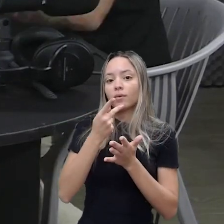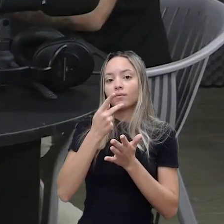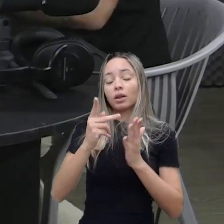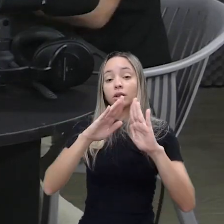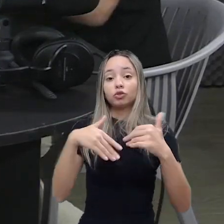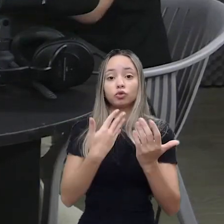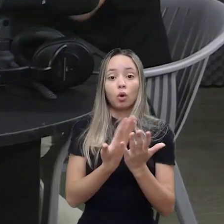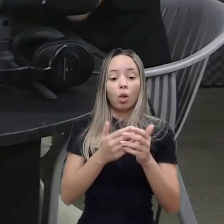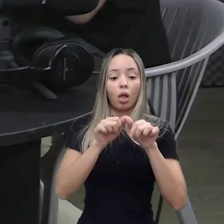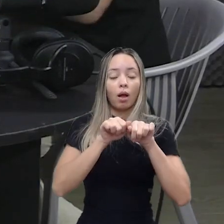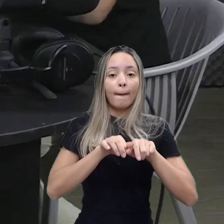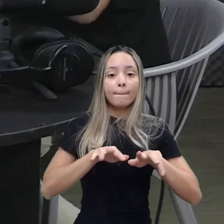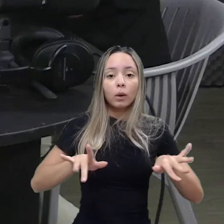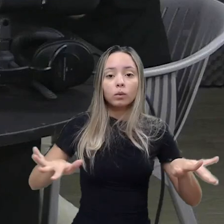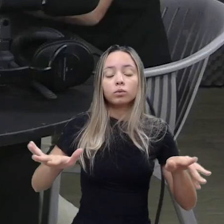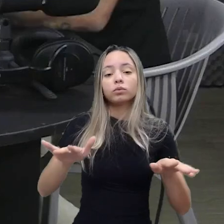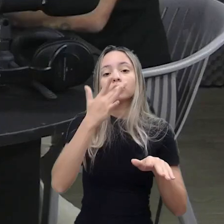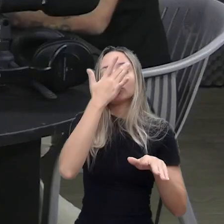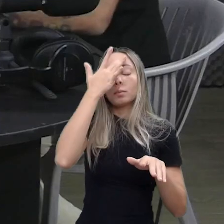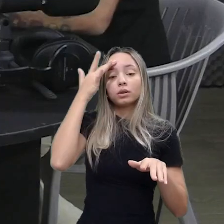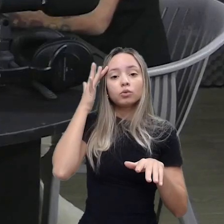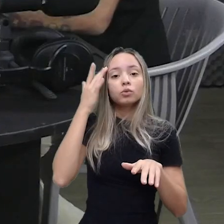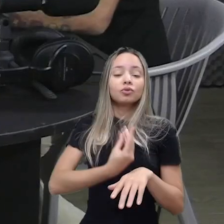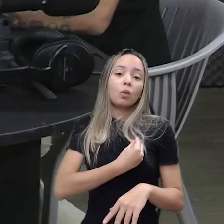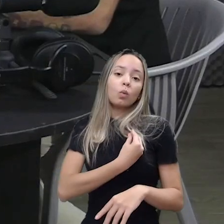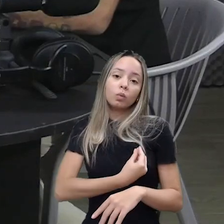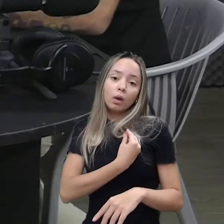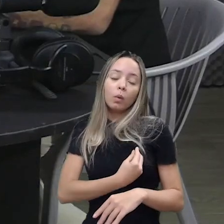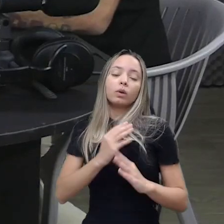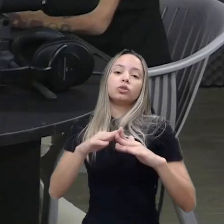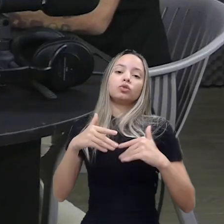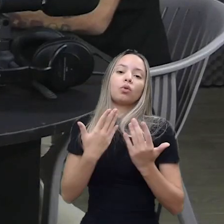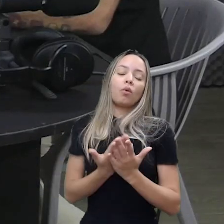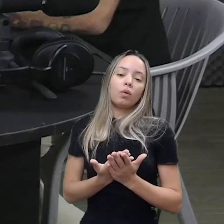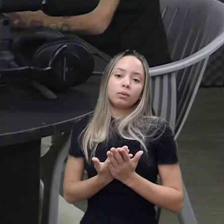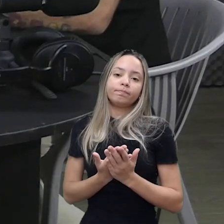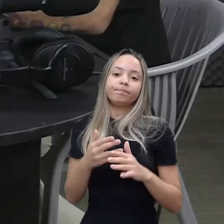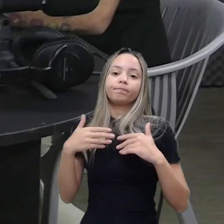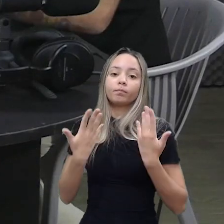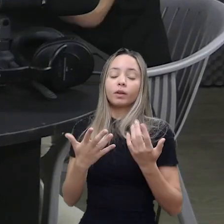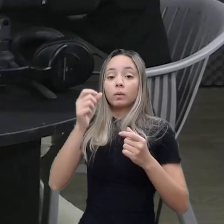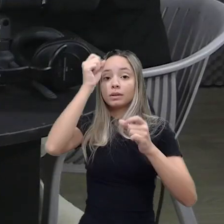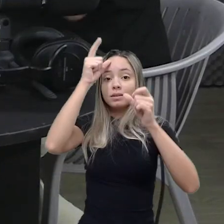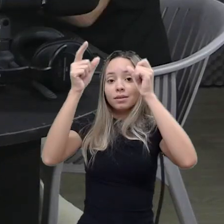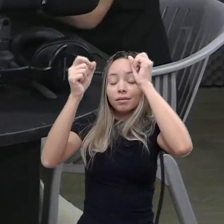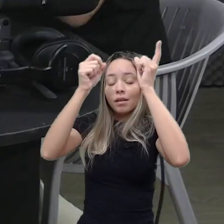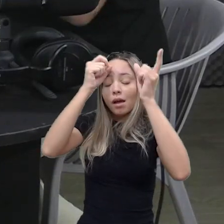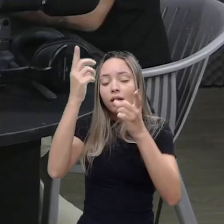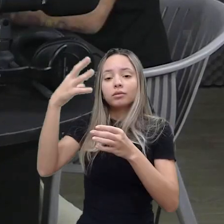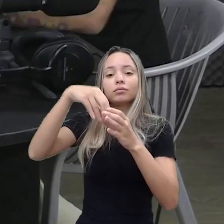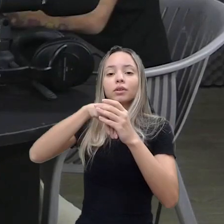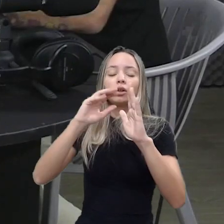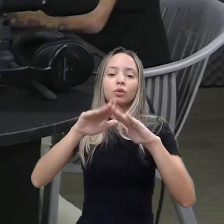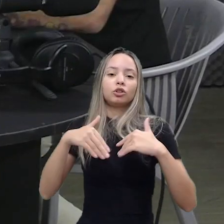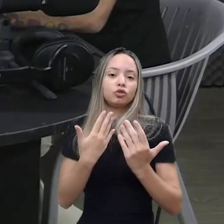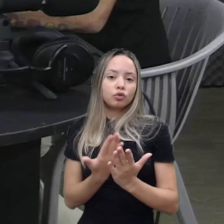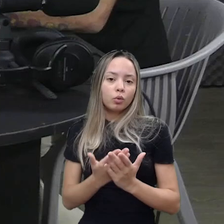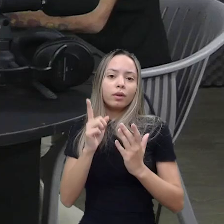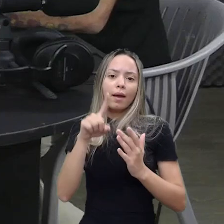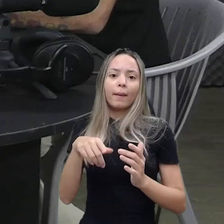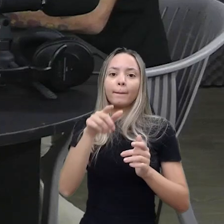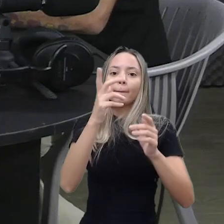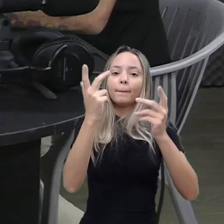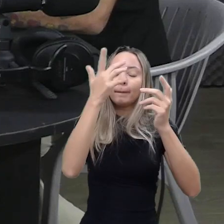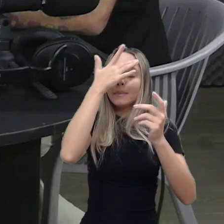escola reproduz, a escola, Isso. essas pessoas estão nas escolas, né? Essas ideias, elas estão nas escolas, mas